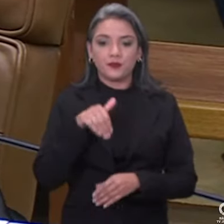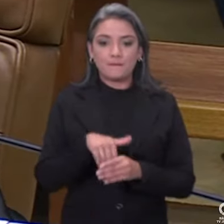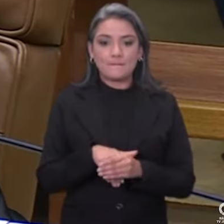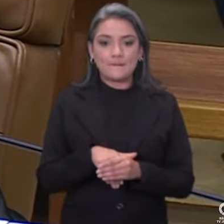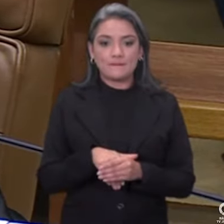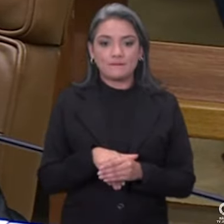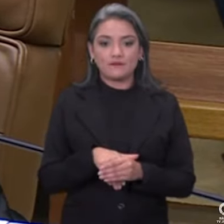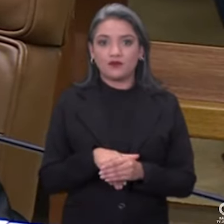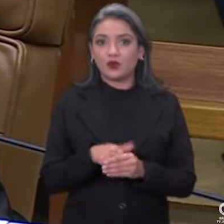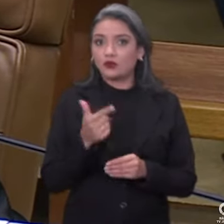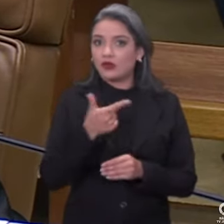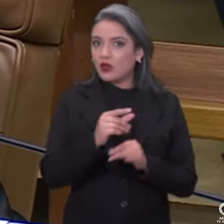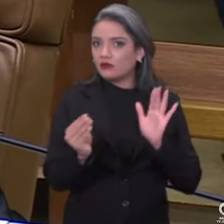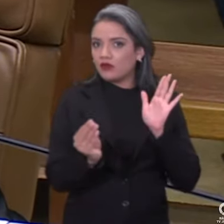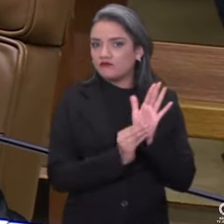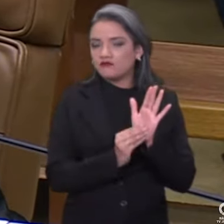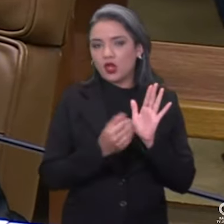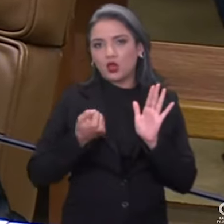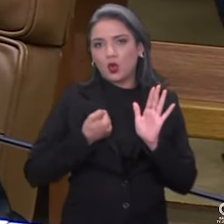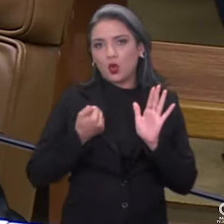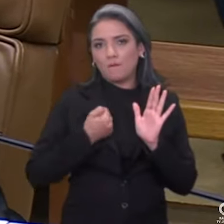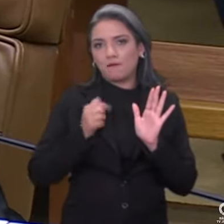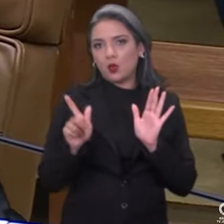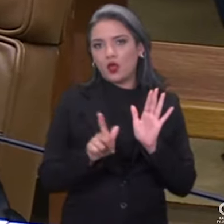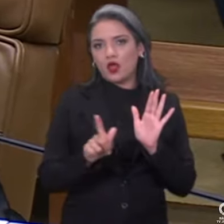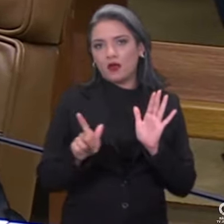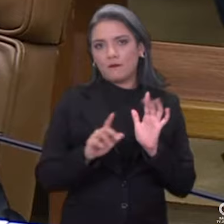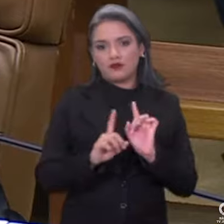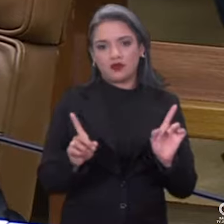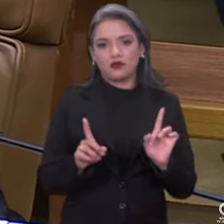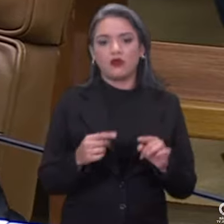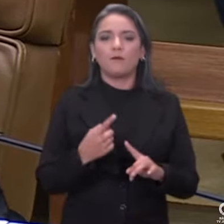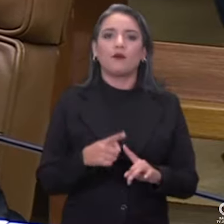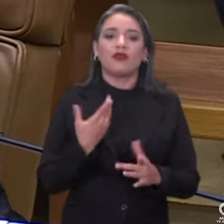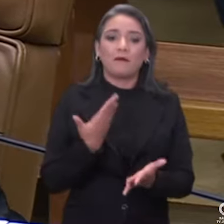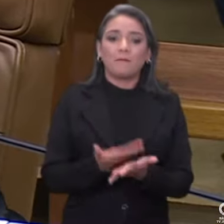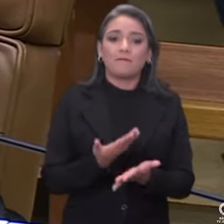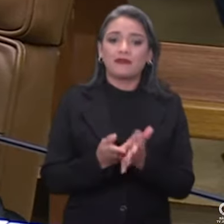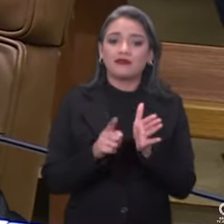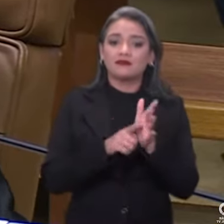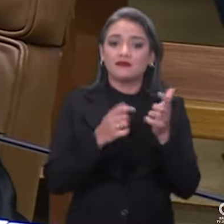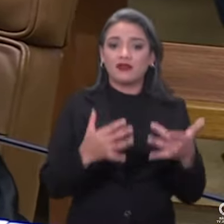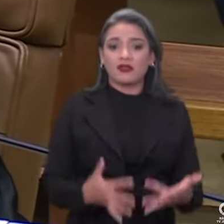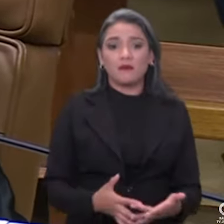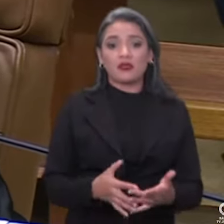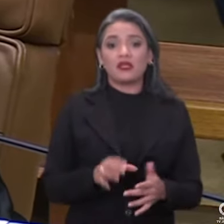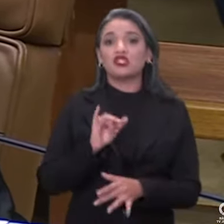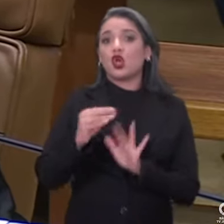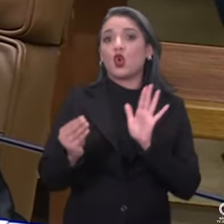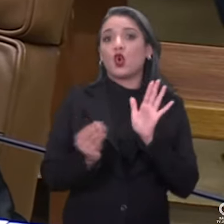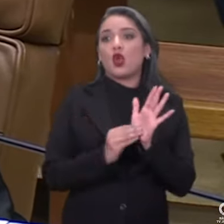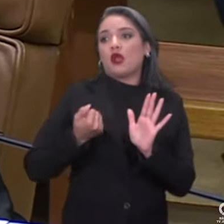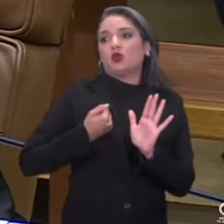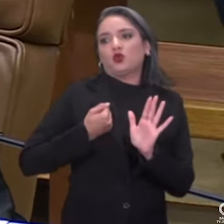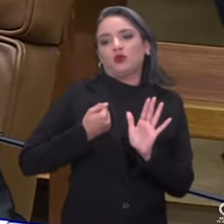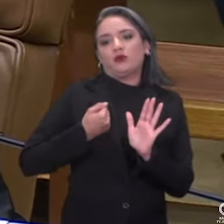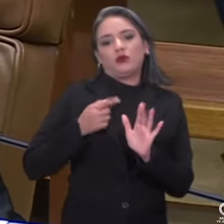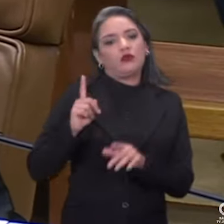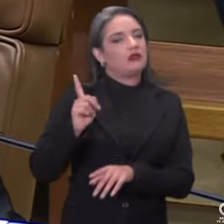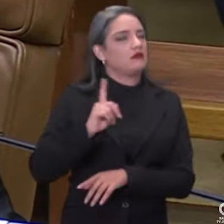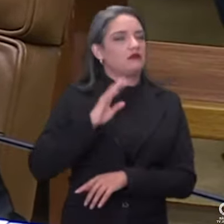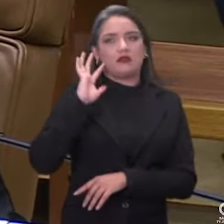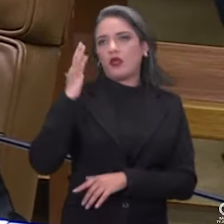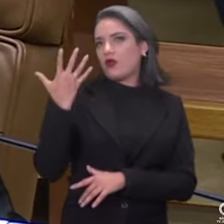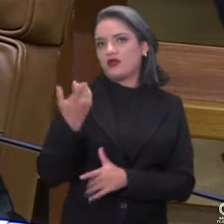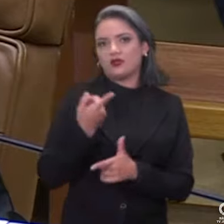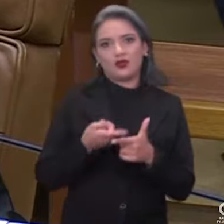a quantidade. E aqui eu trago estudo dizendo que fixar a quantidade não resolve o problema. Não